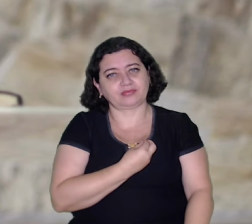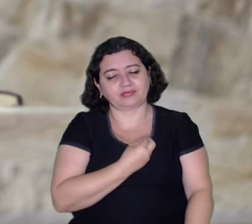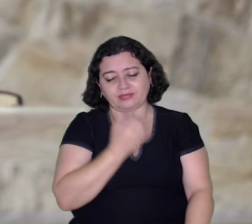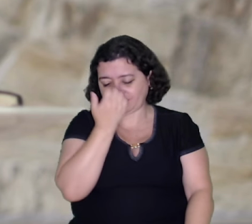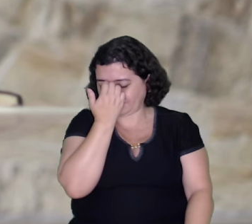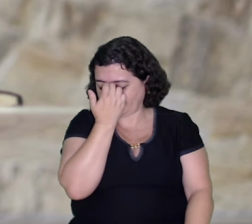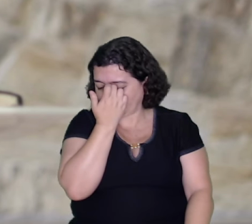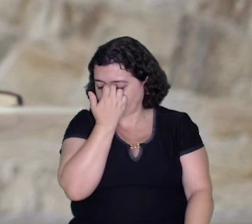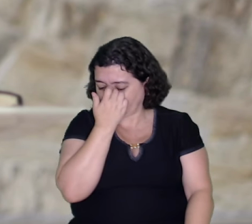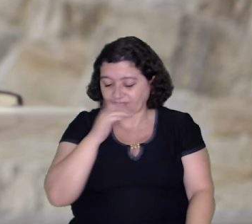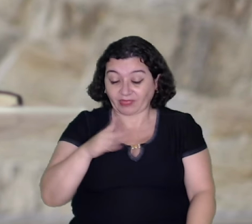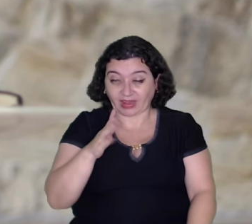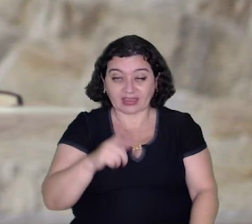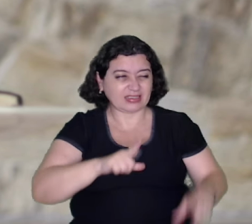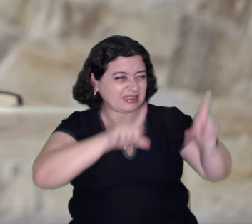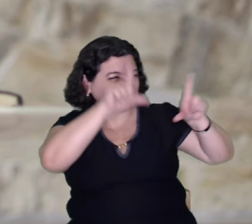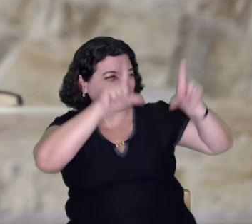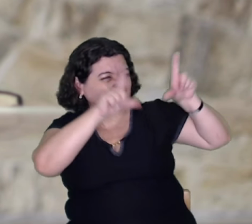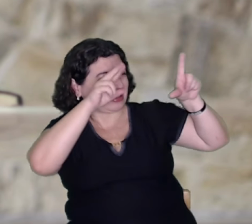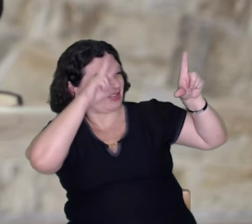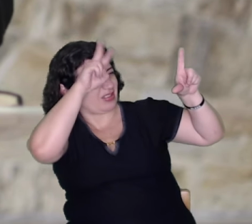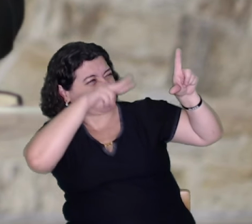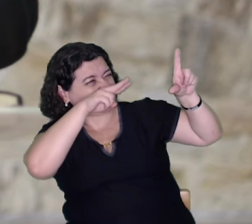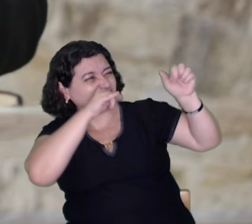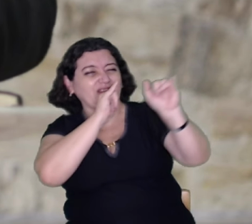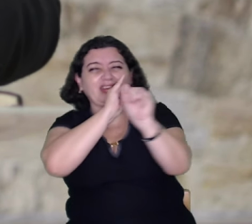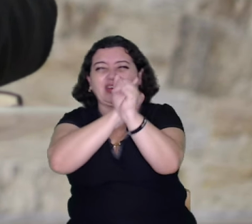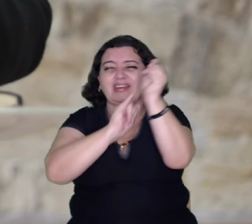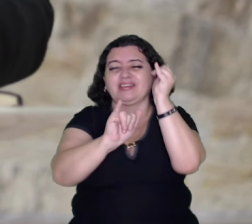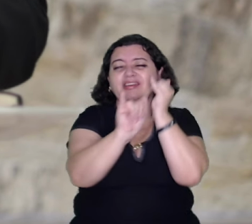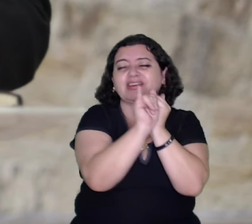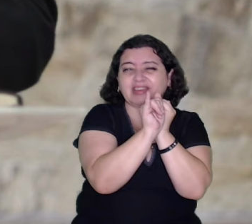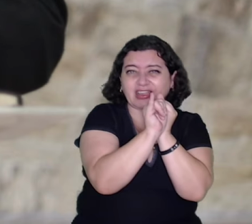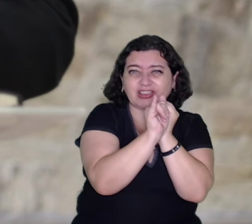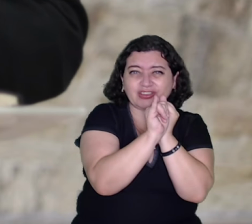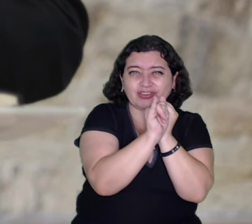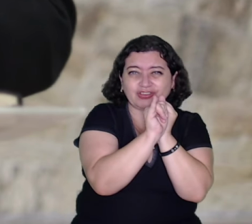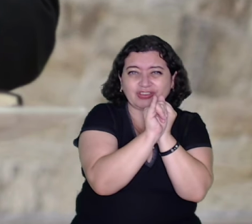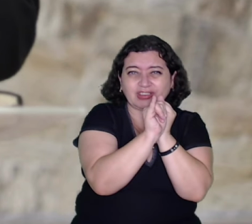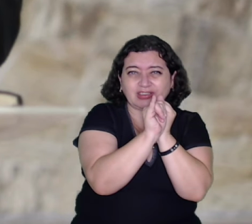Às vezes você liga o televisor, a internet,